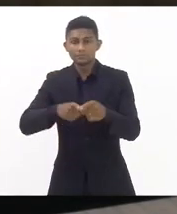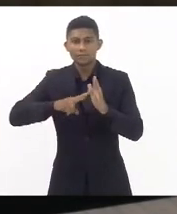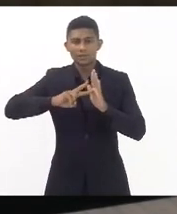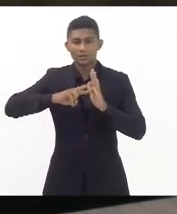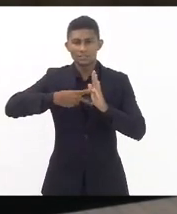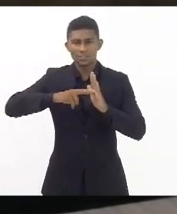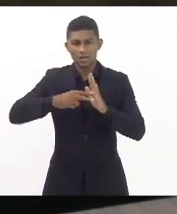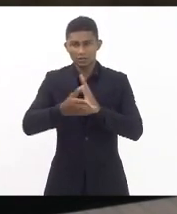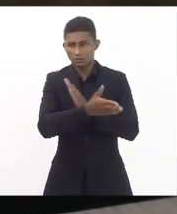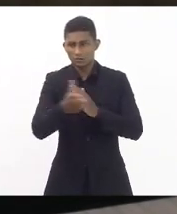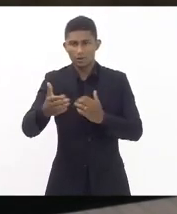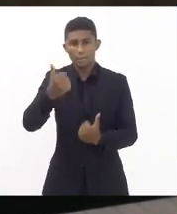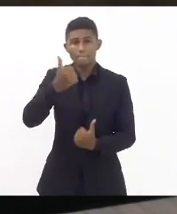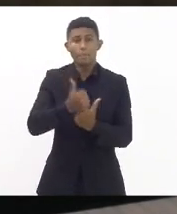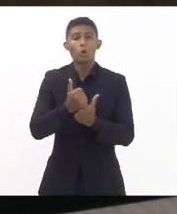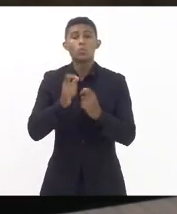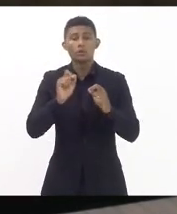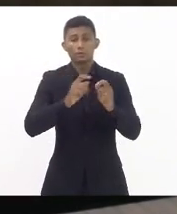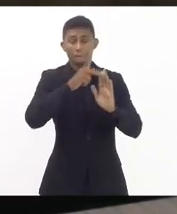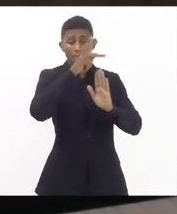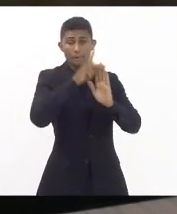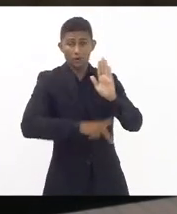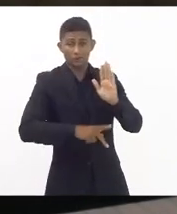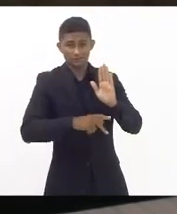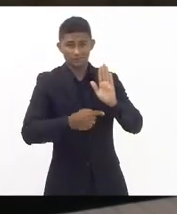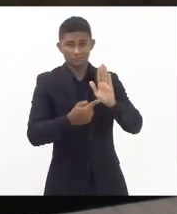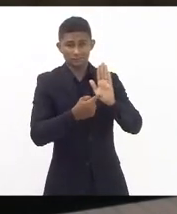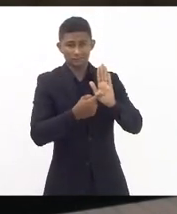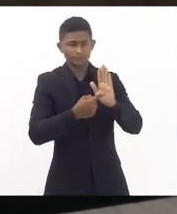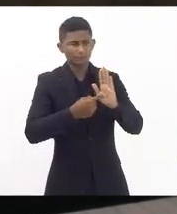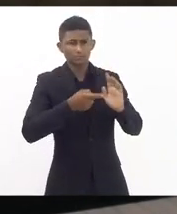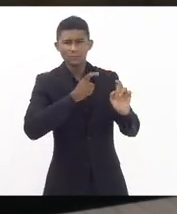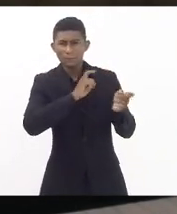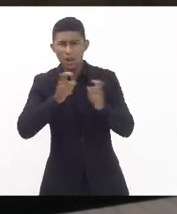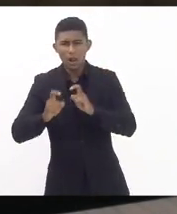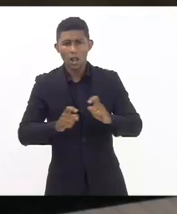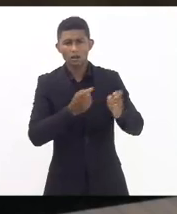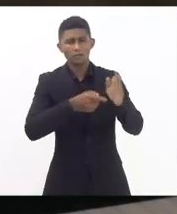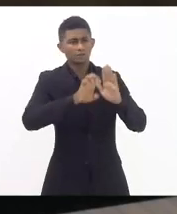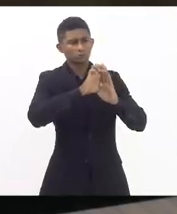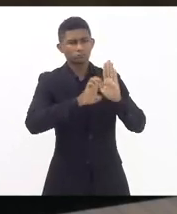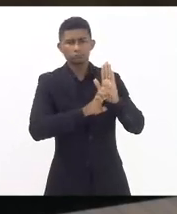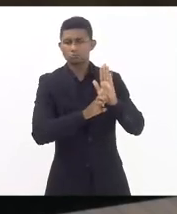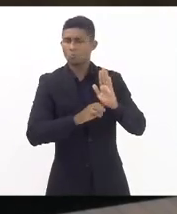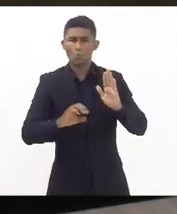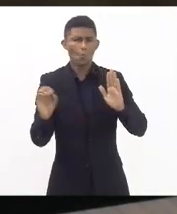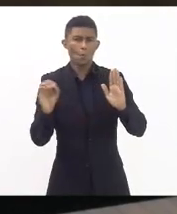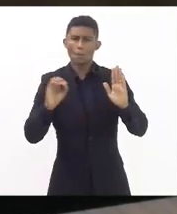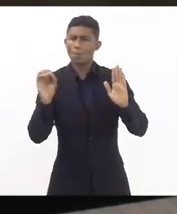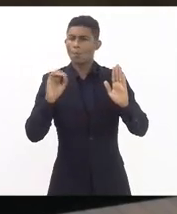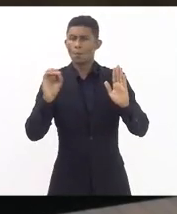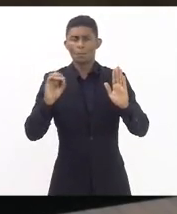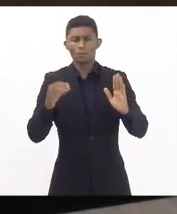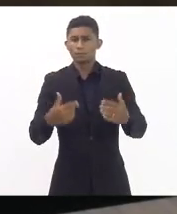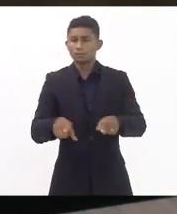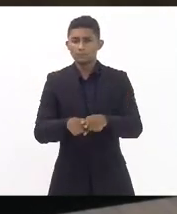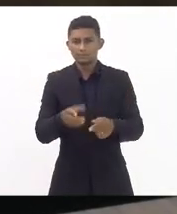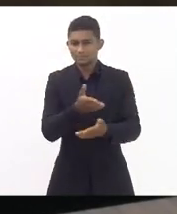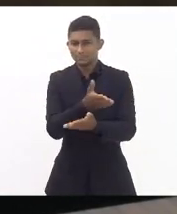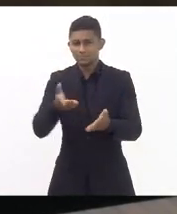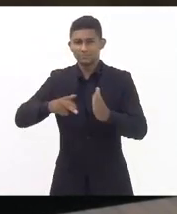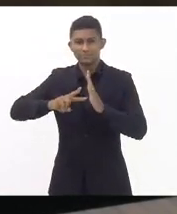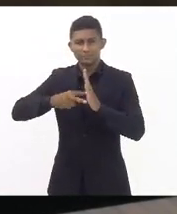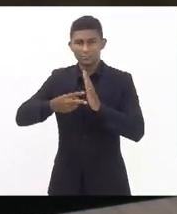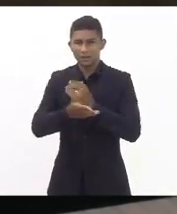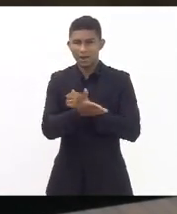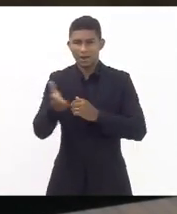que o projeto viesse a ser discutido sem emendas, fazendo, inclusive, o sindicato, não o